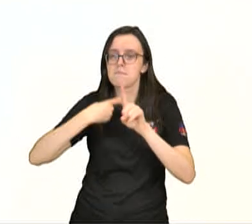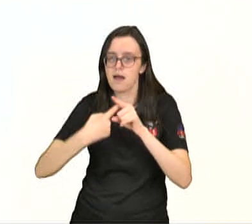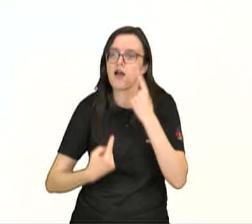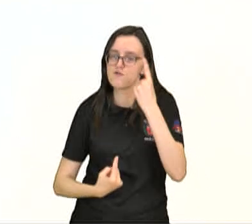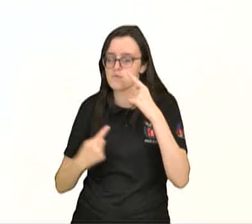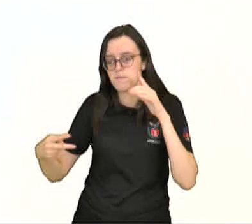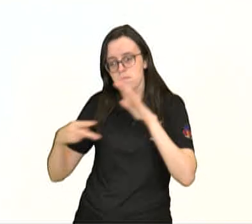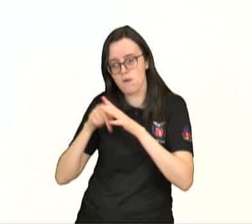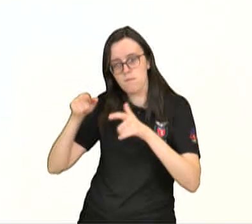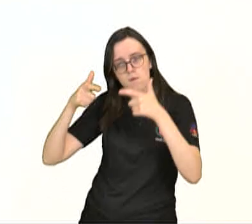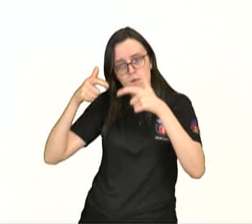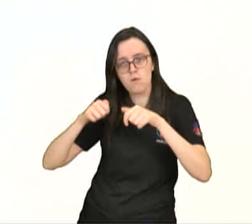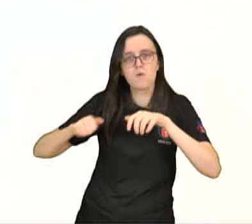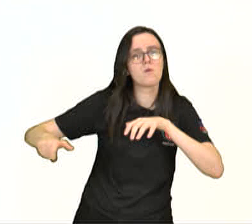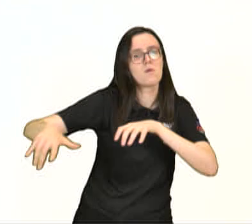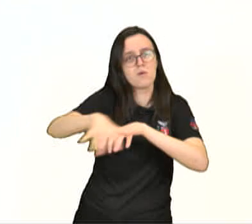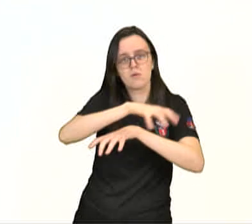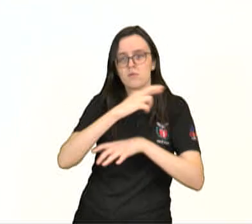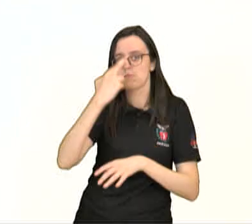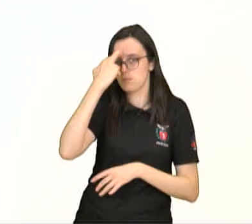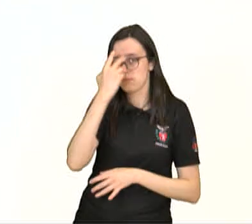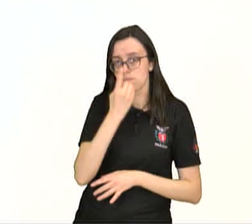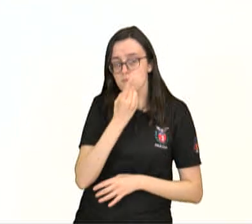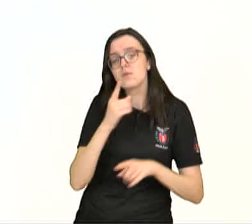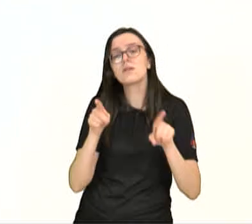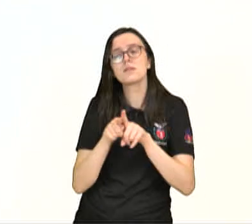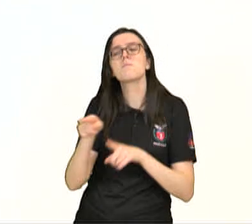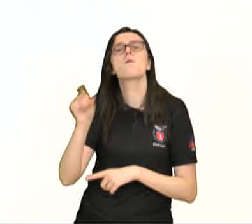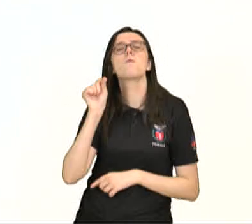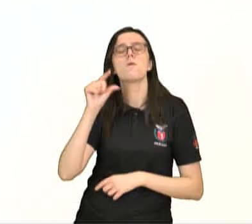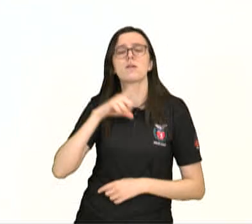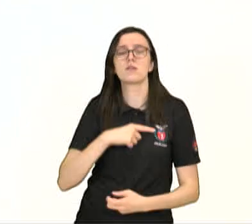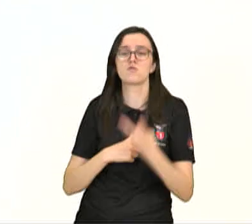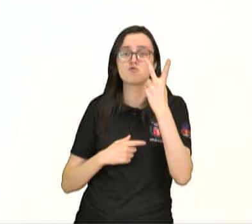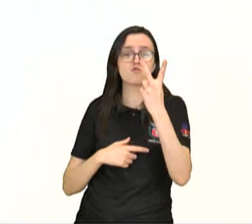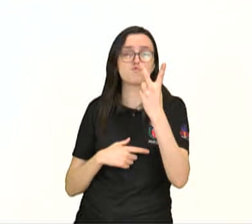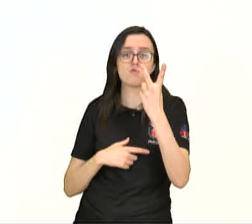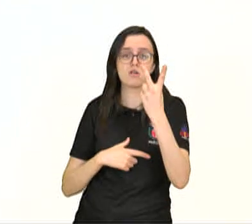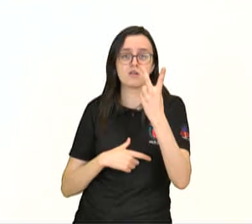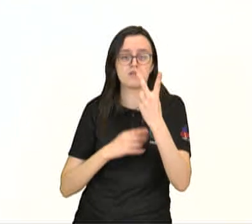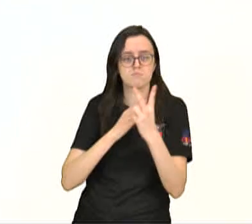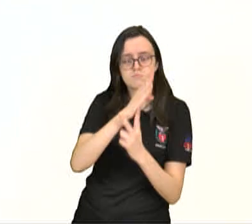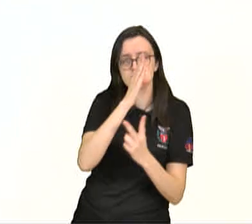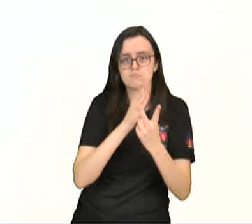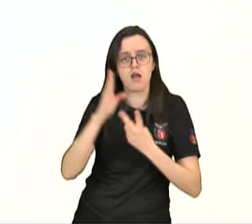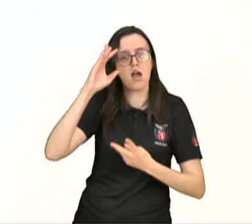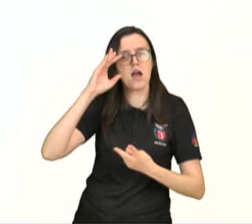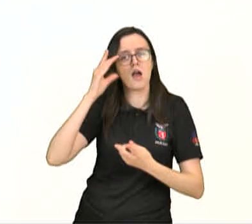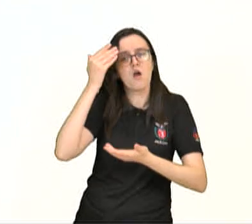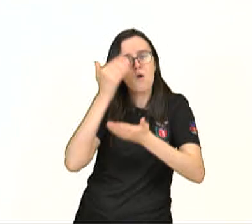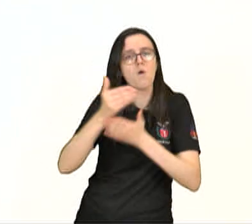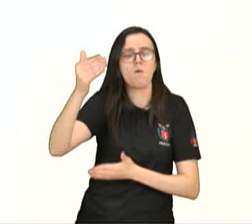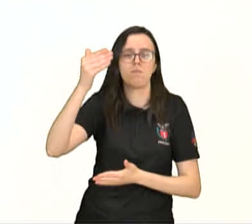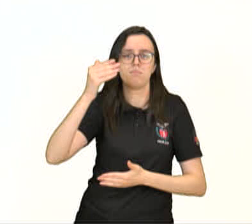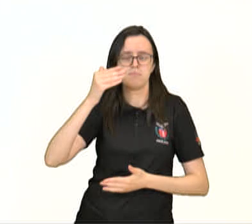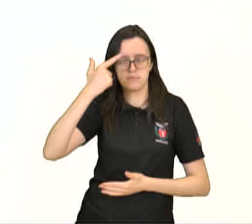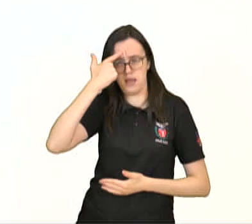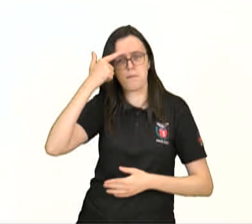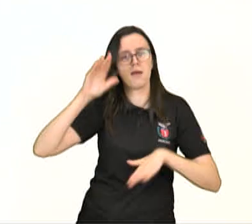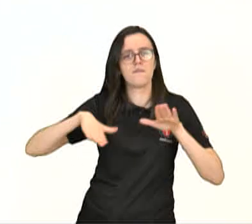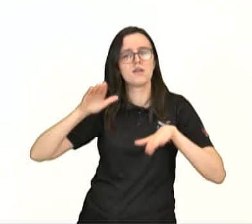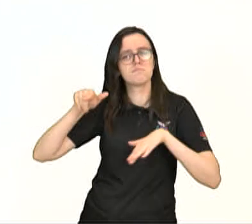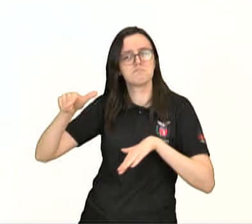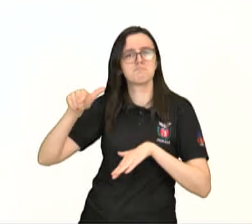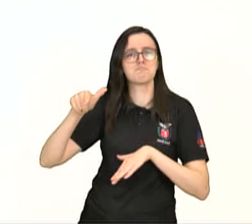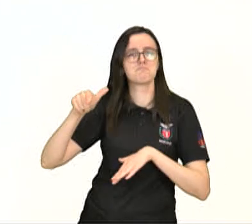que vem ali da ilha dos dominicanos, né? E ela tem duas possíveis origens que são faladas e trabalhadas.